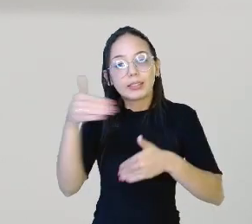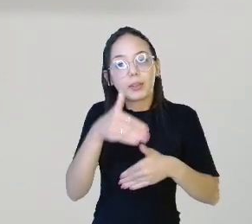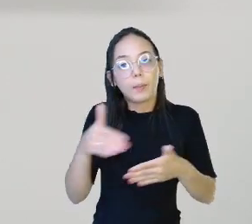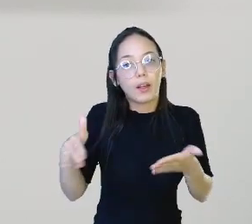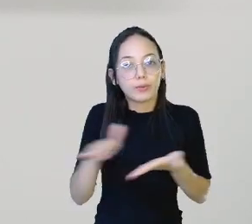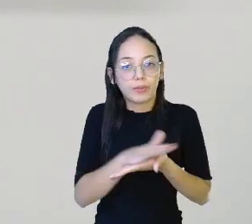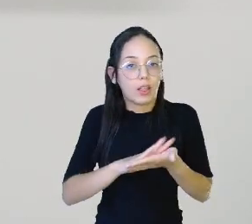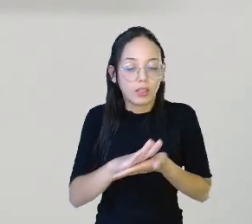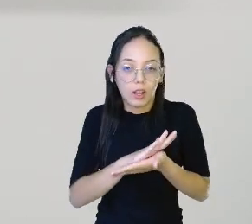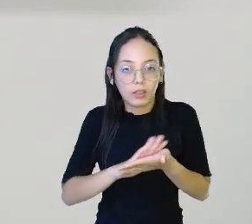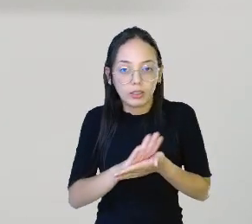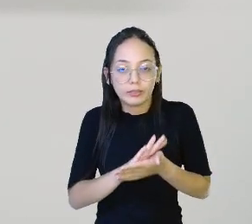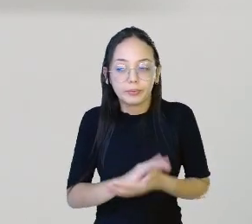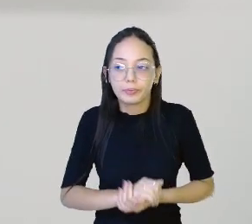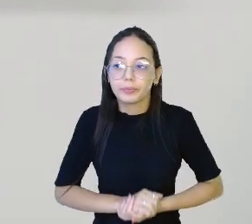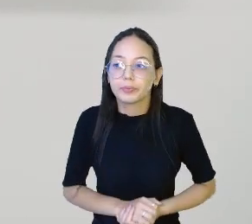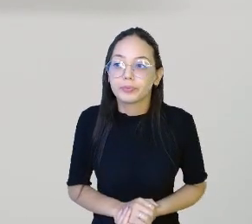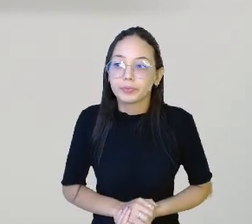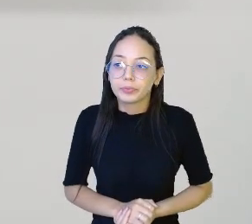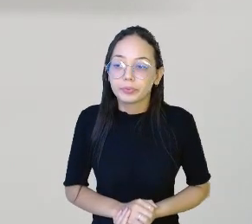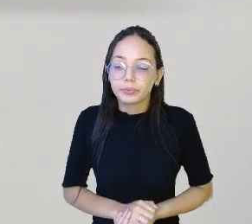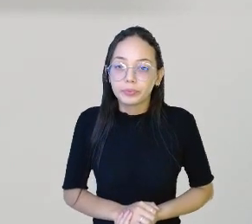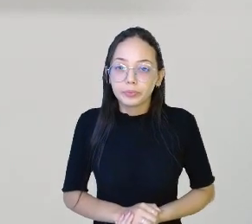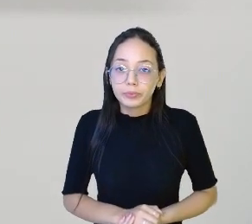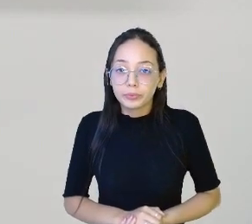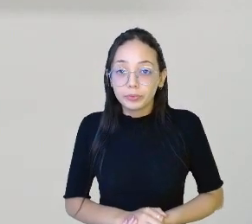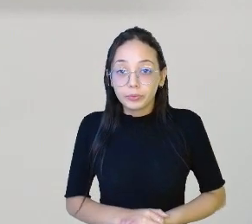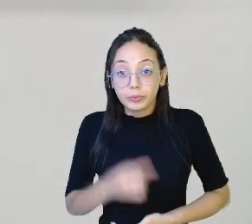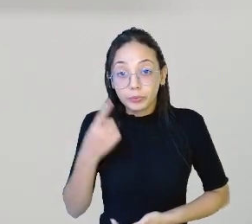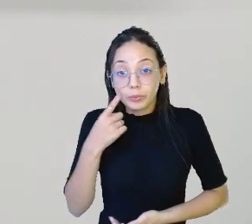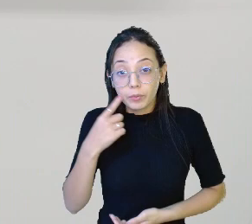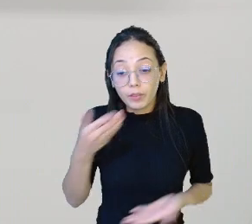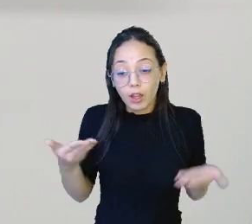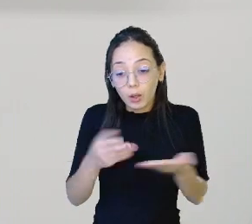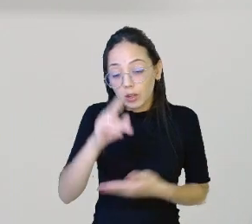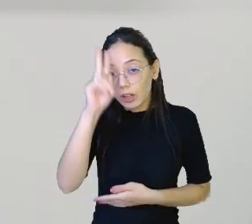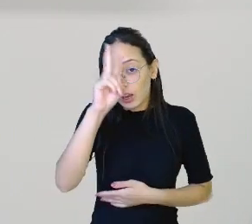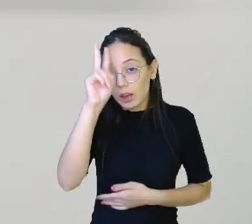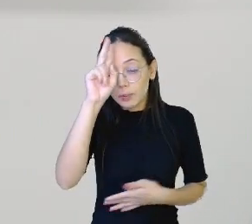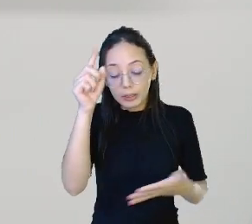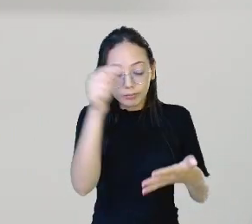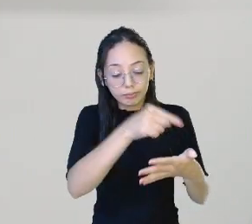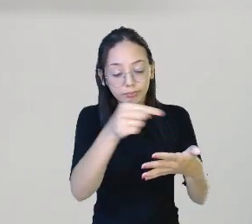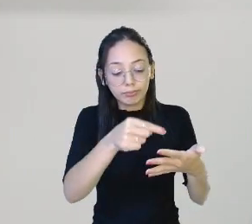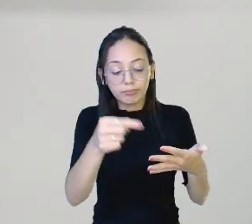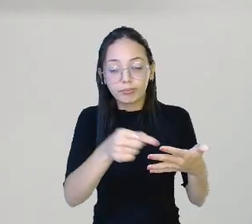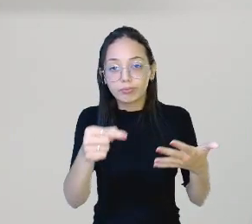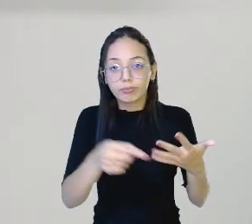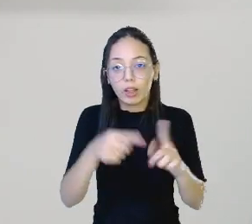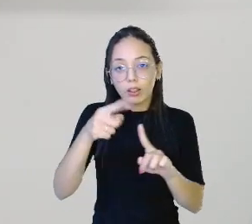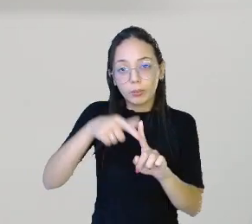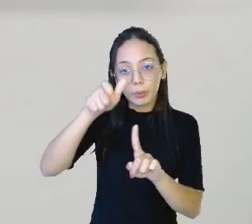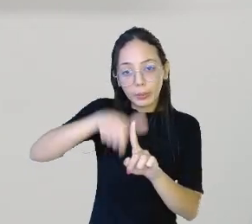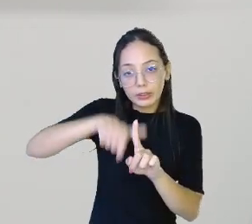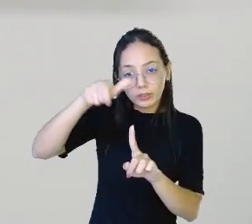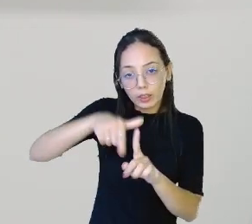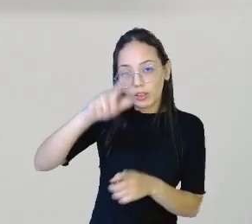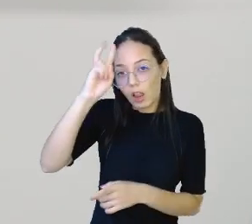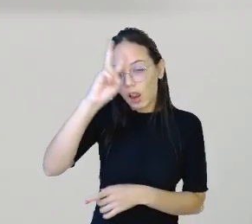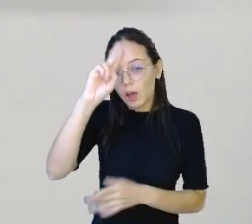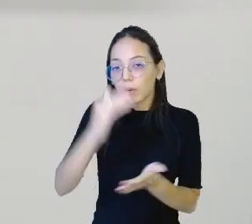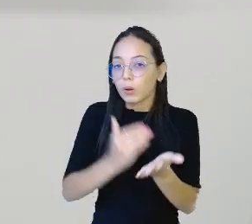participava dos acontecimentos. Vamos lembrar agora de cada personagem. Lembra que eu comecei